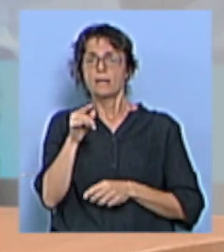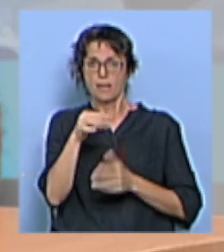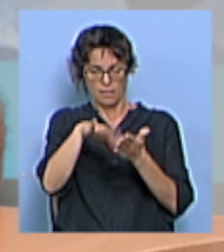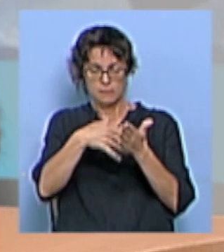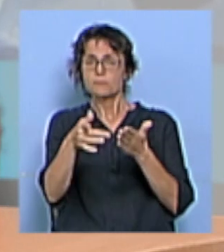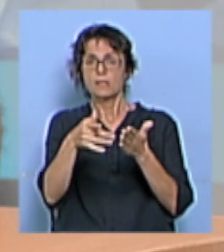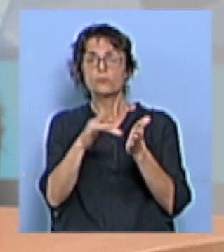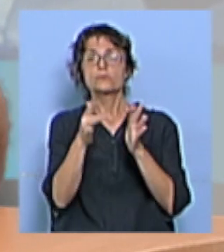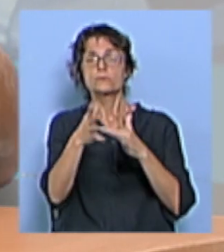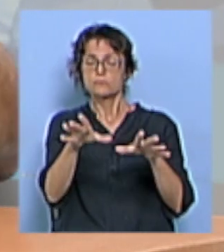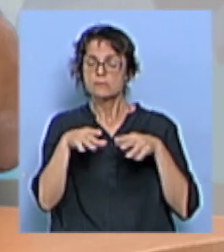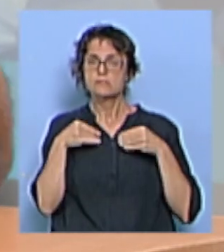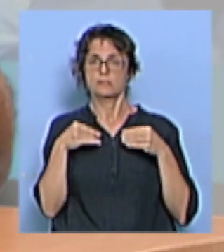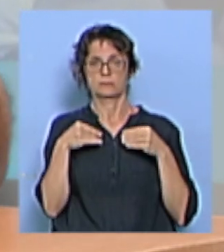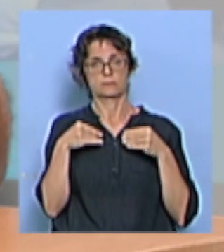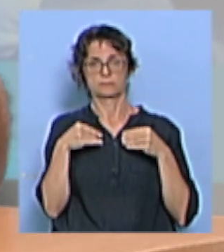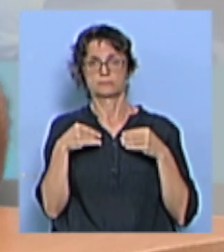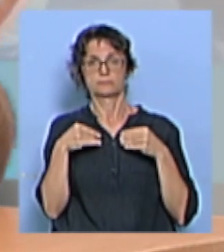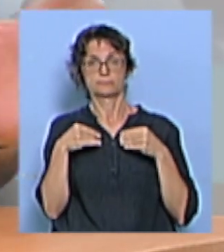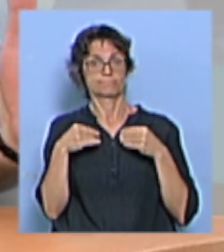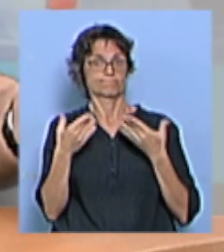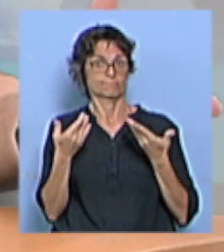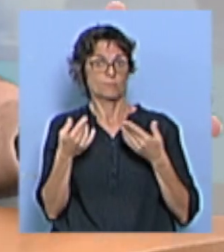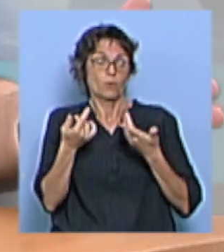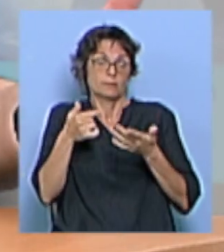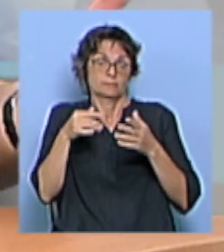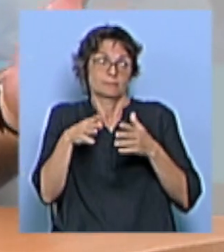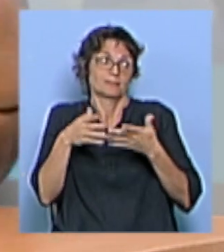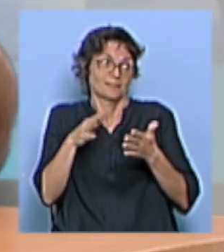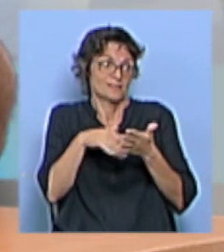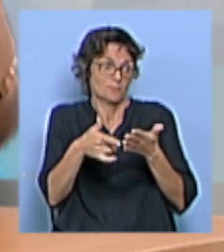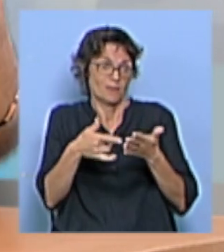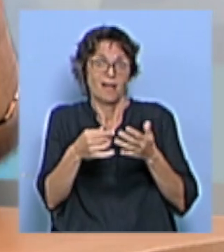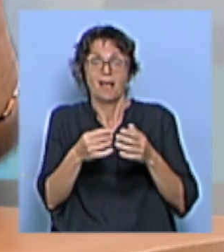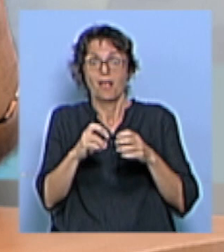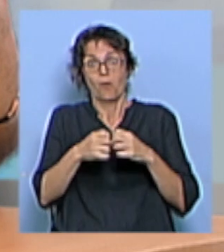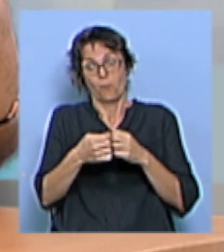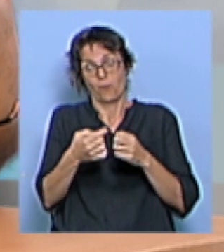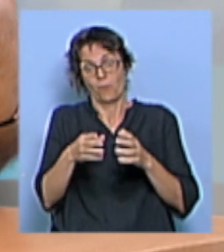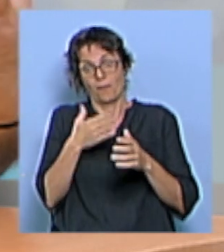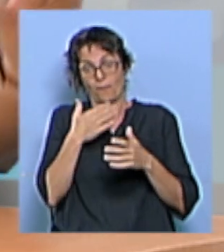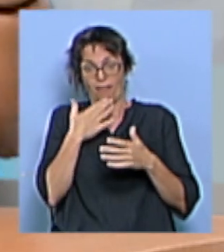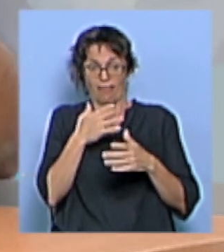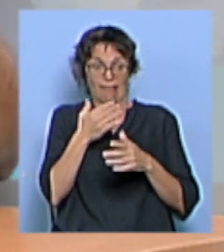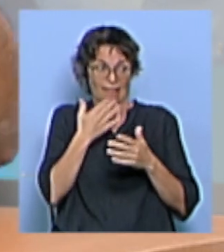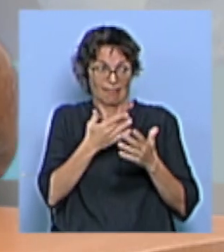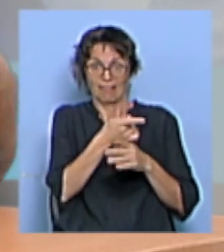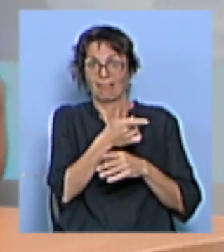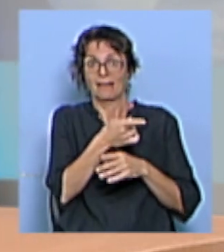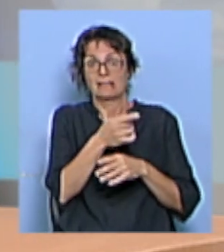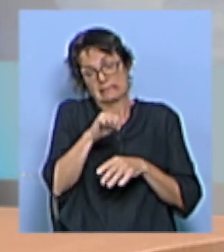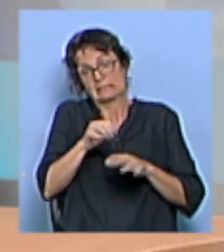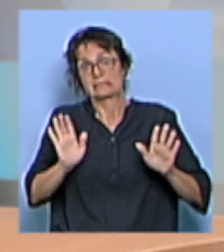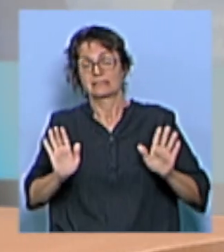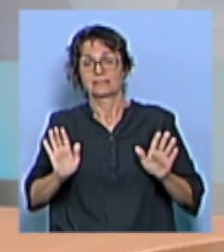nem 1 milímetro. Agora, isso traz problemas. Paciência, Jesus não procura os problemas, criam-lhes, mas